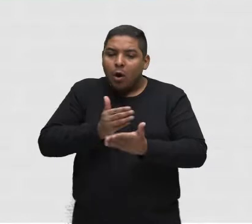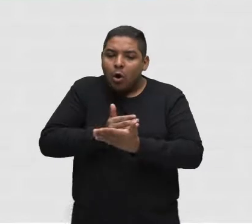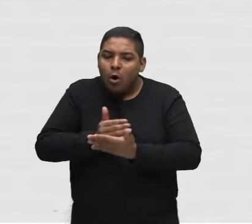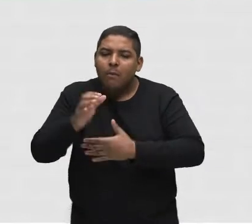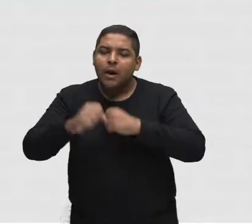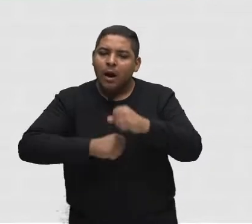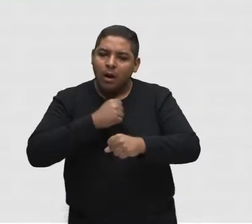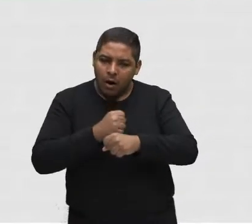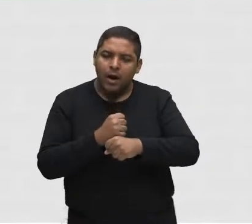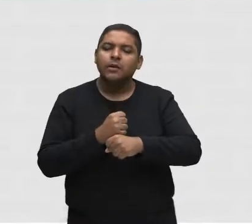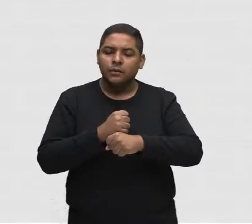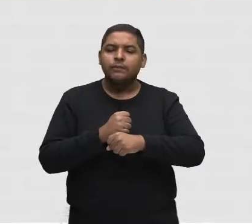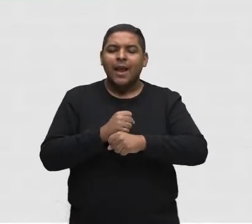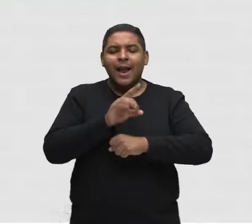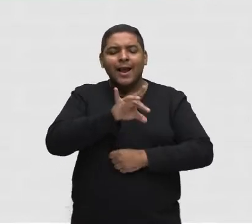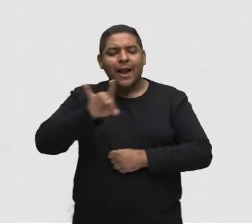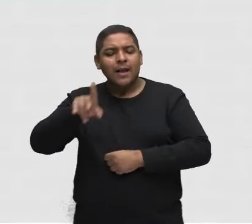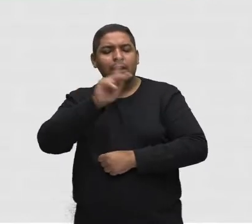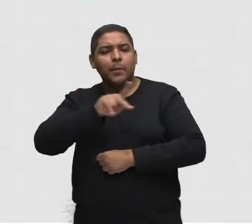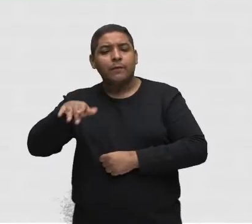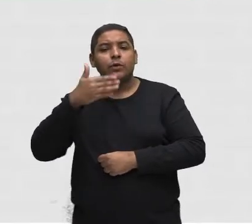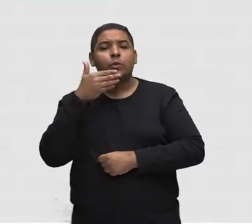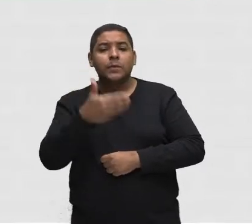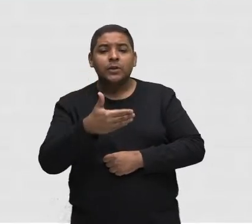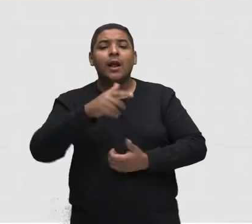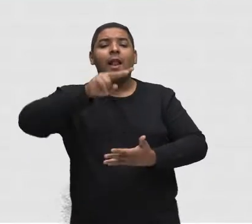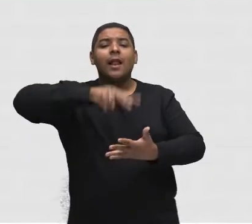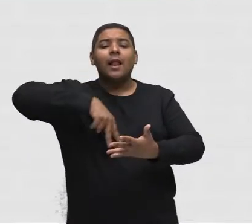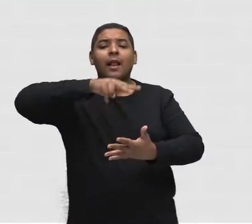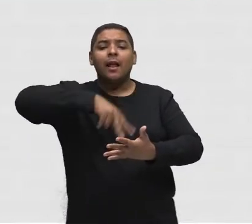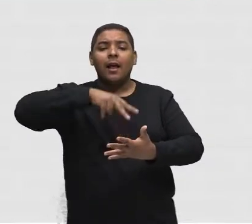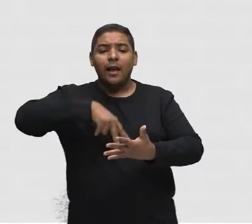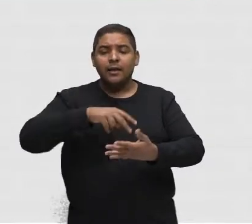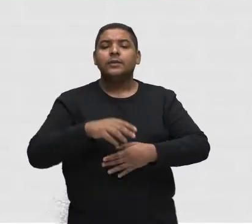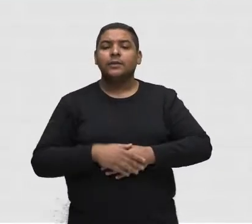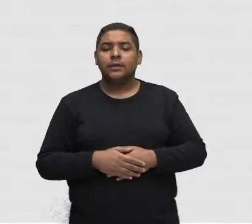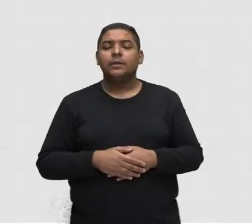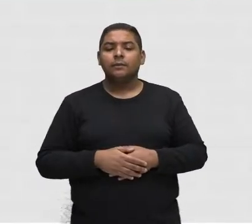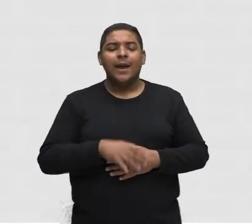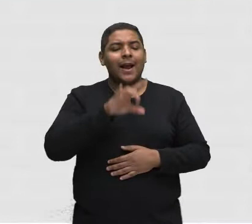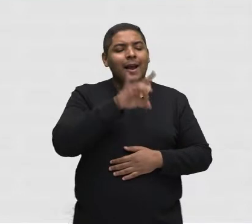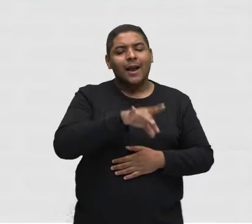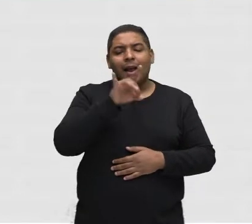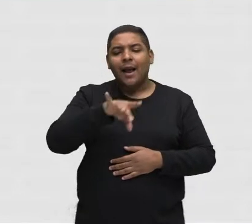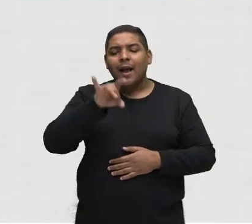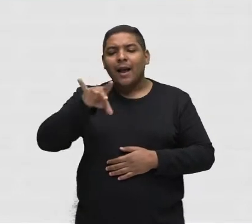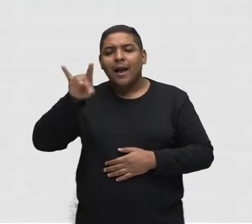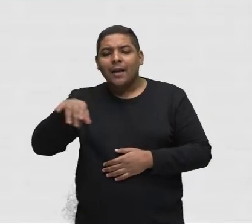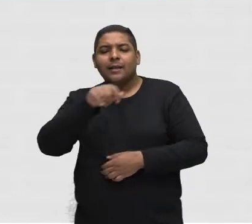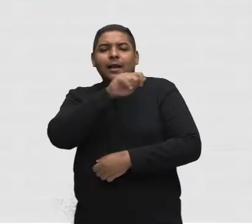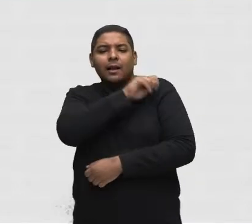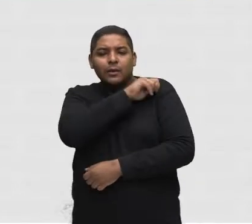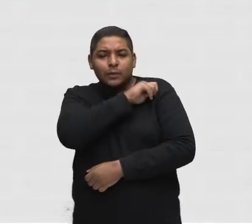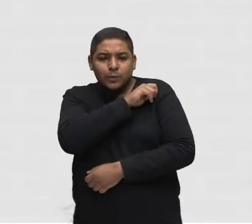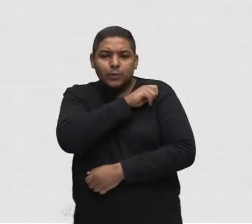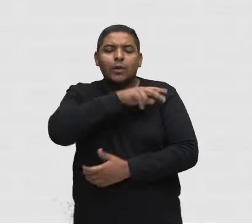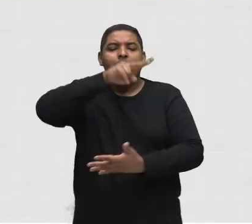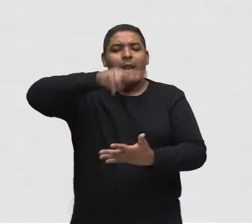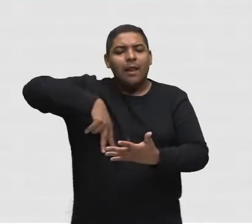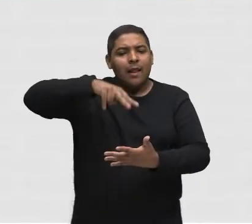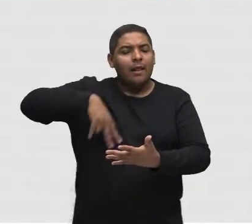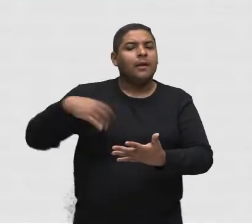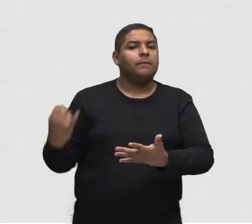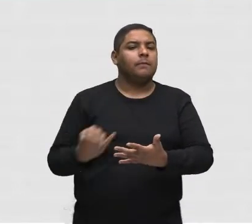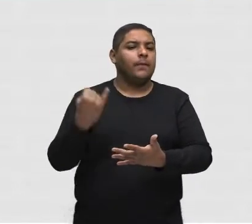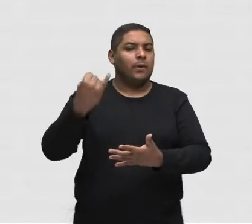solicitado a cada professor que lesse com atenção as fichas de cada aluno. De cada aluno, então,